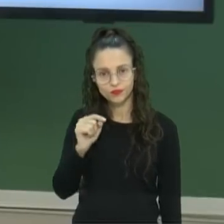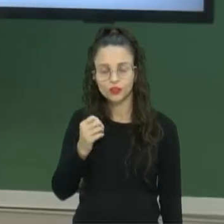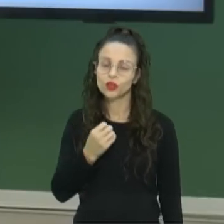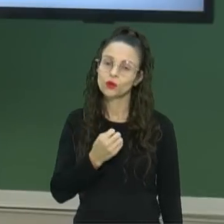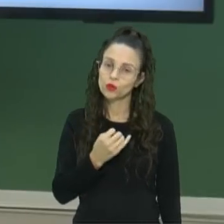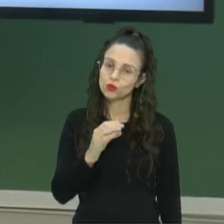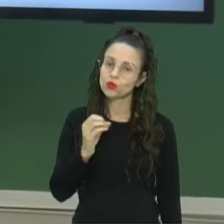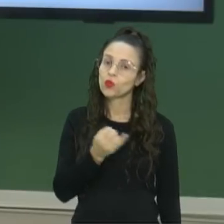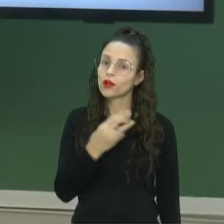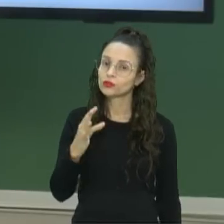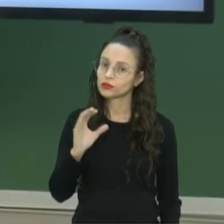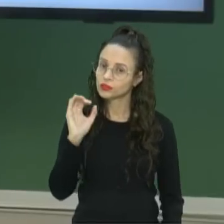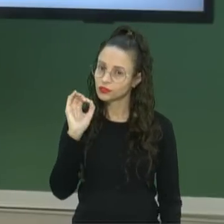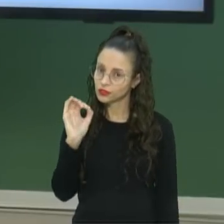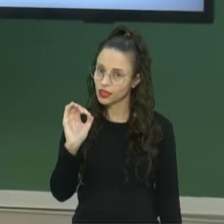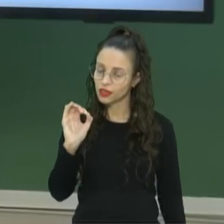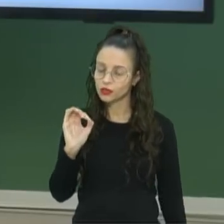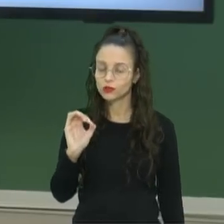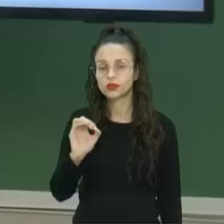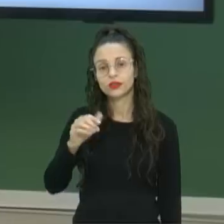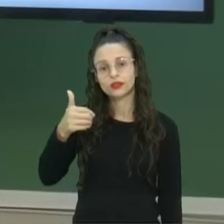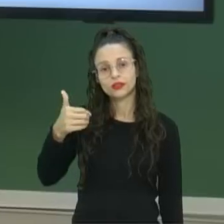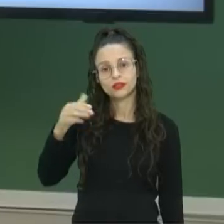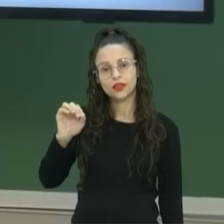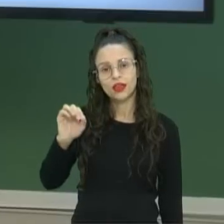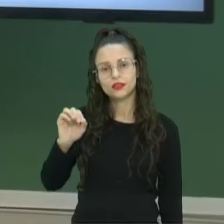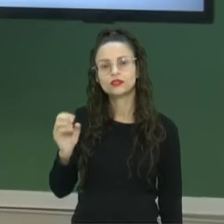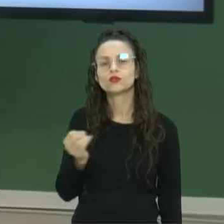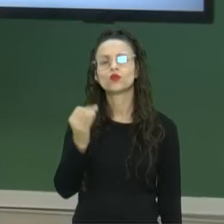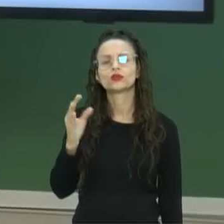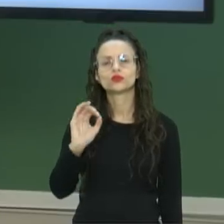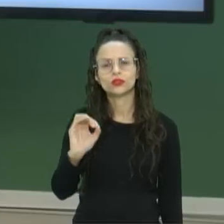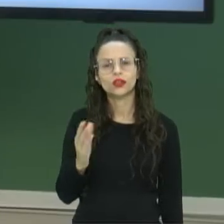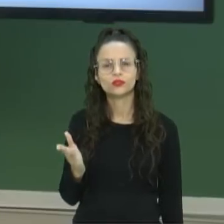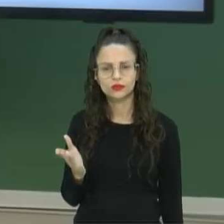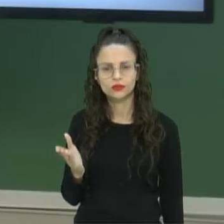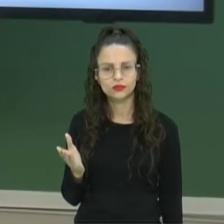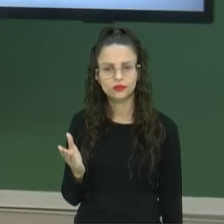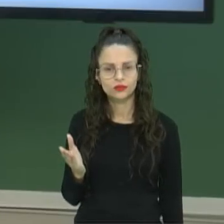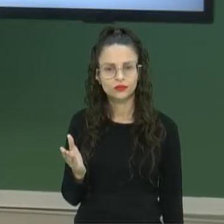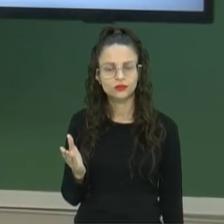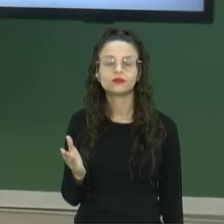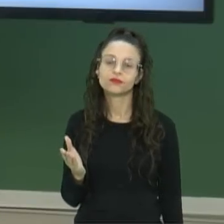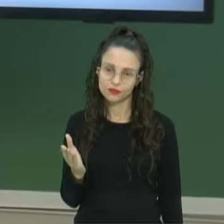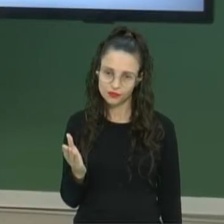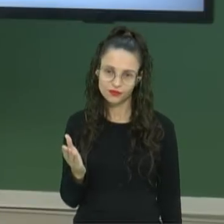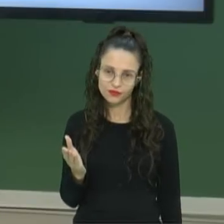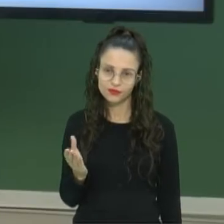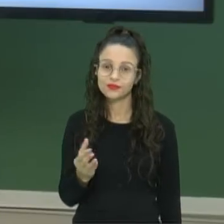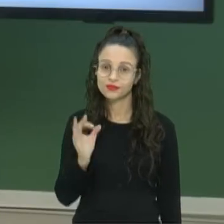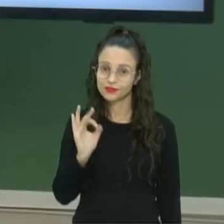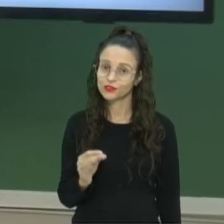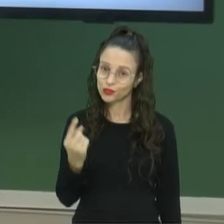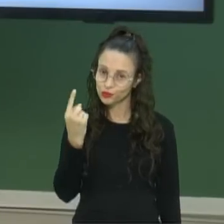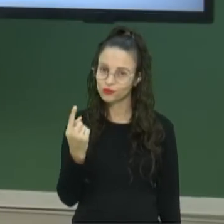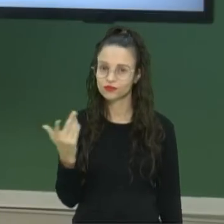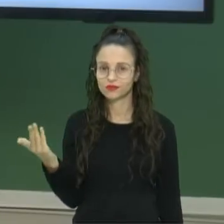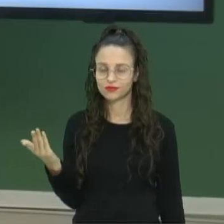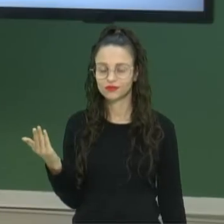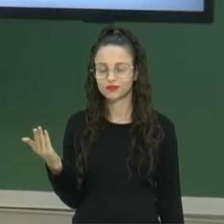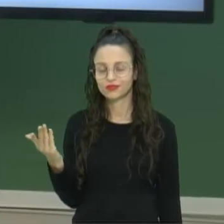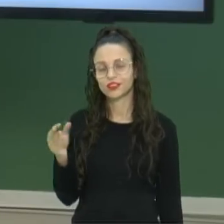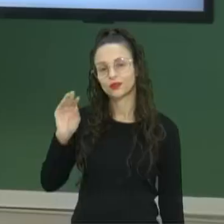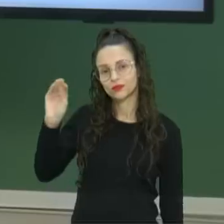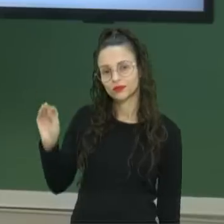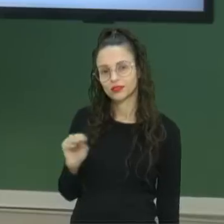número de zeros que tiver. O número 10 tem quantos zeros? Muito bem, um só. Então, eu caminho